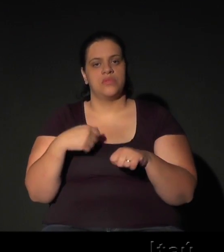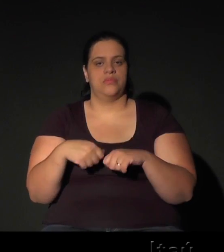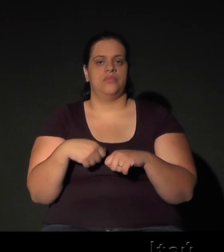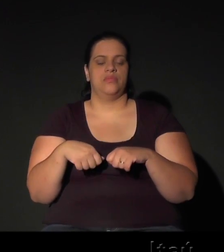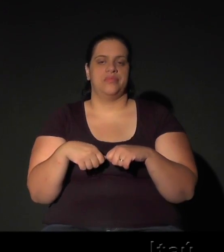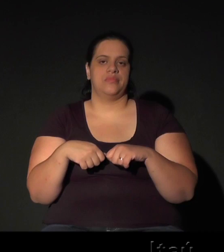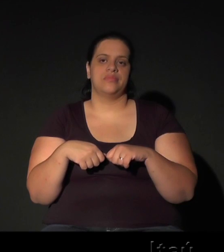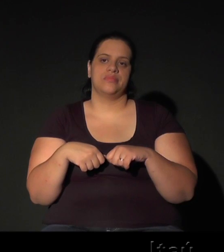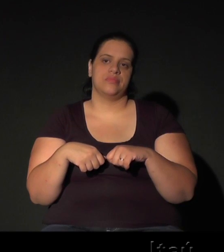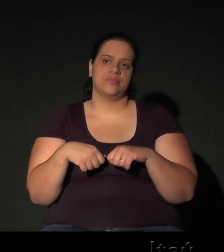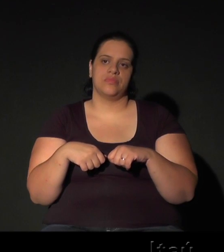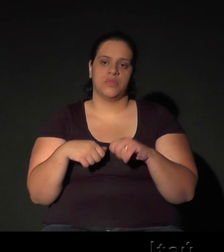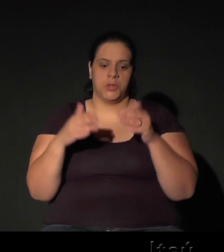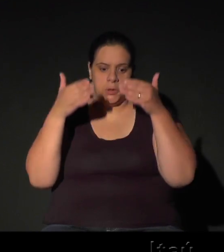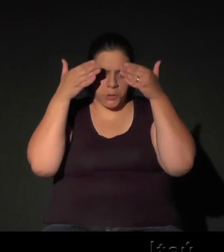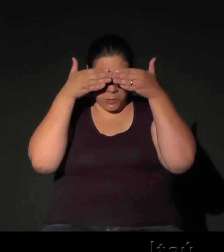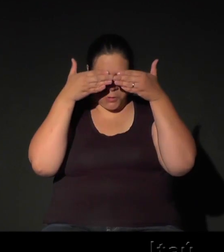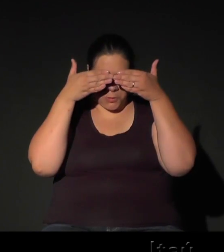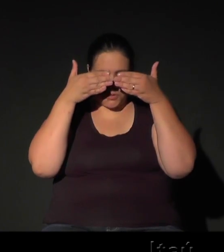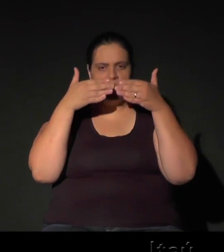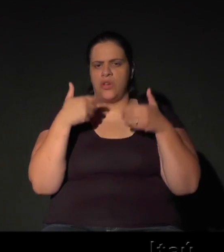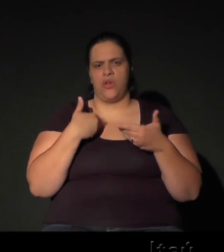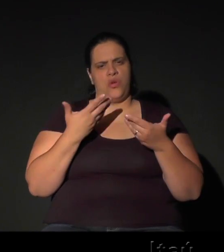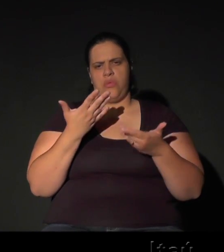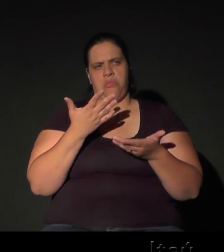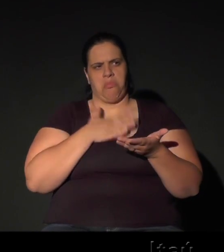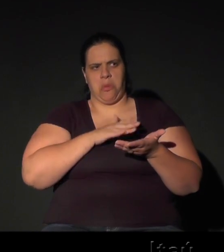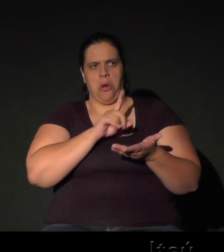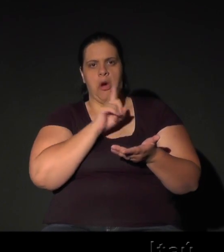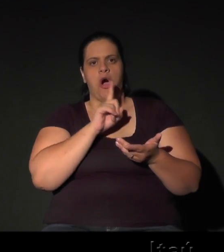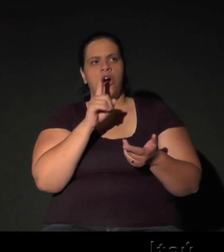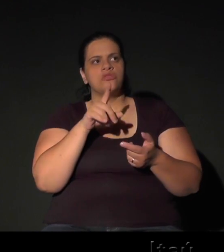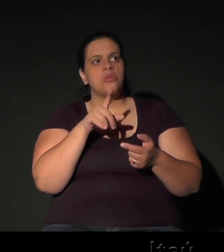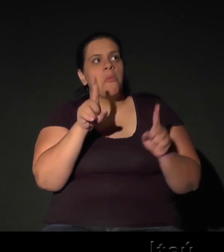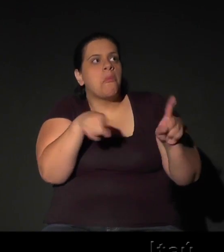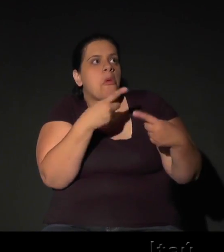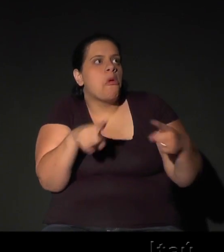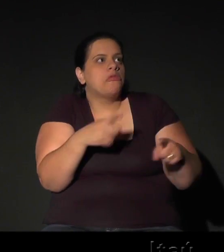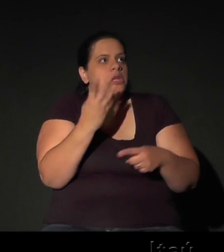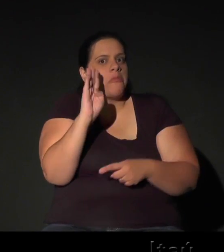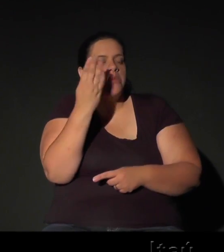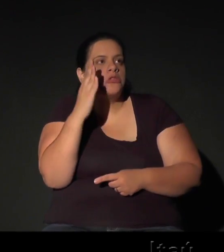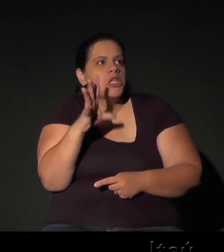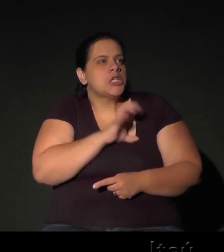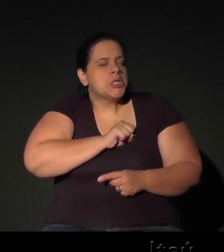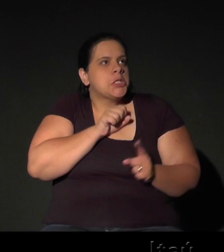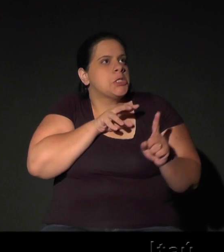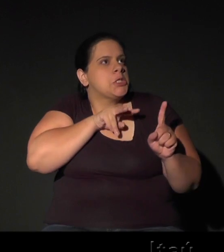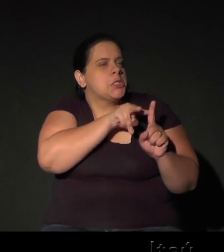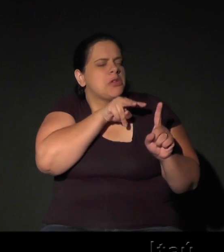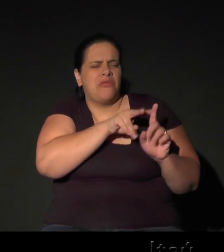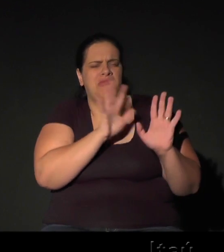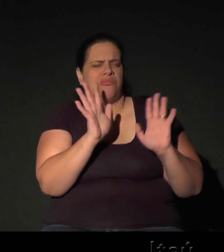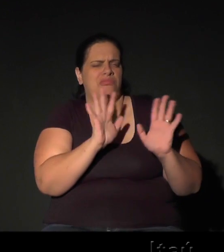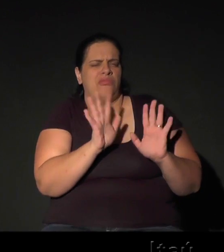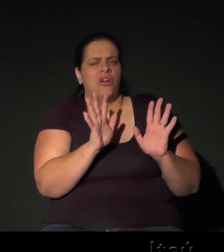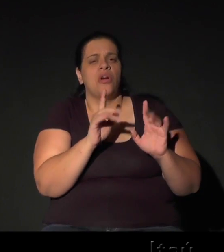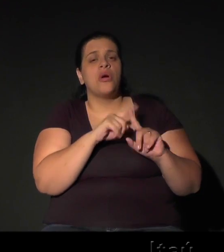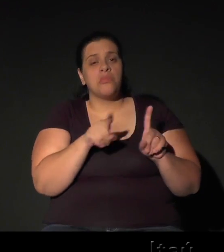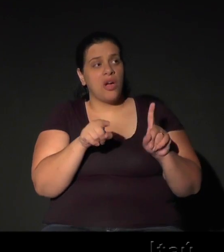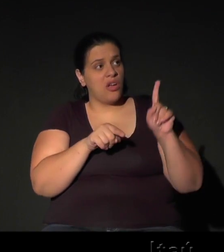olhar eu acho fechado eu não curto a beoncé assim no sentido de ouvi-la mas eu acho que o fato dela